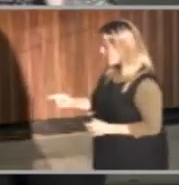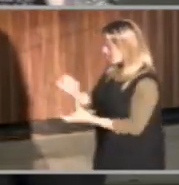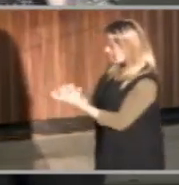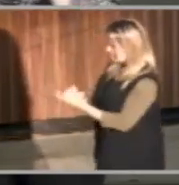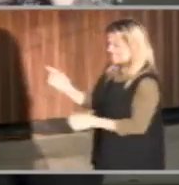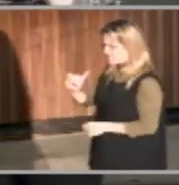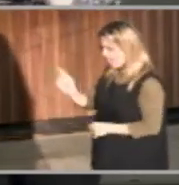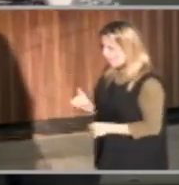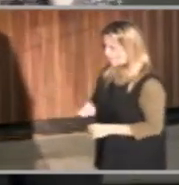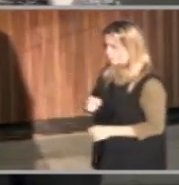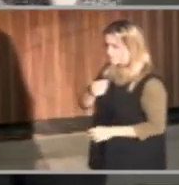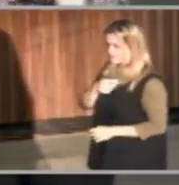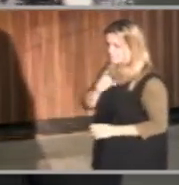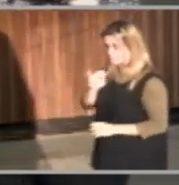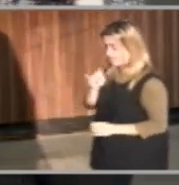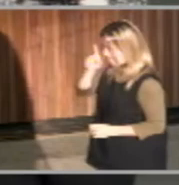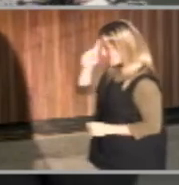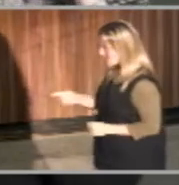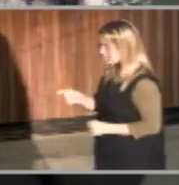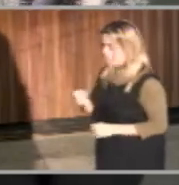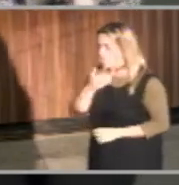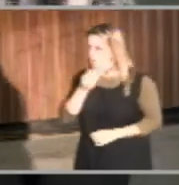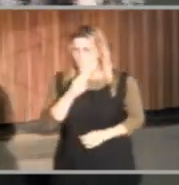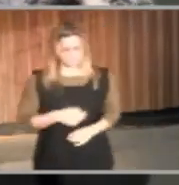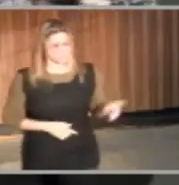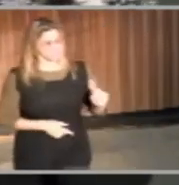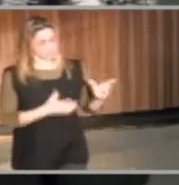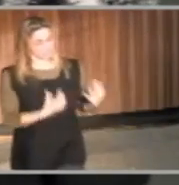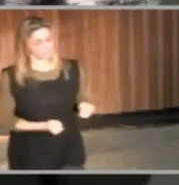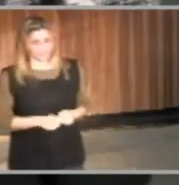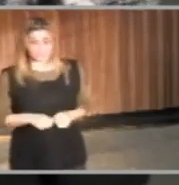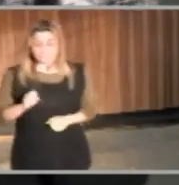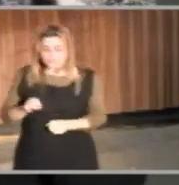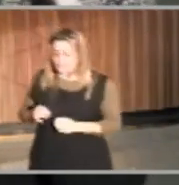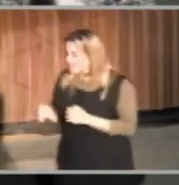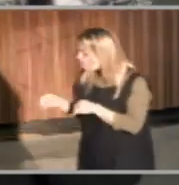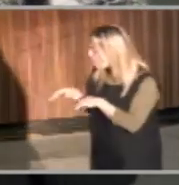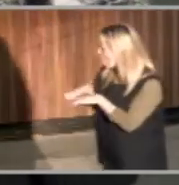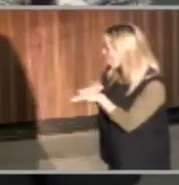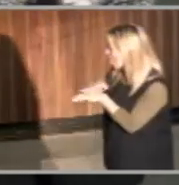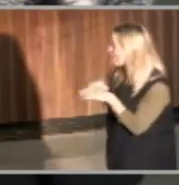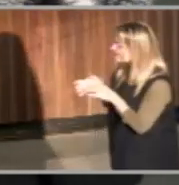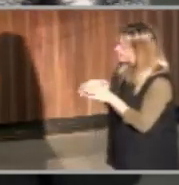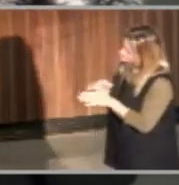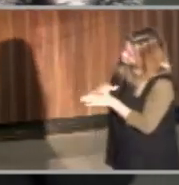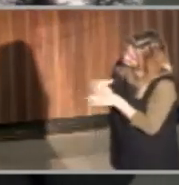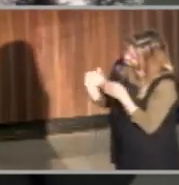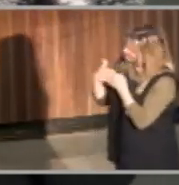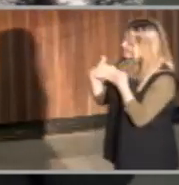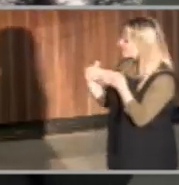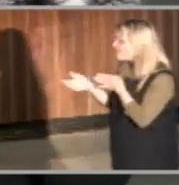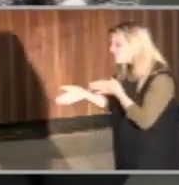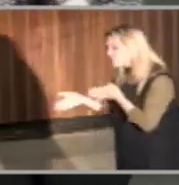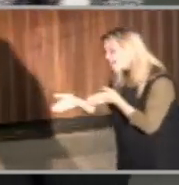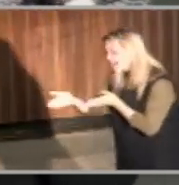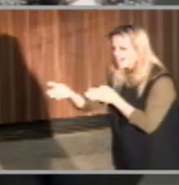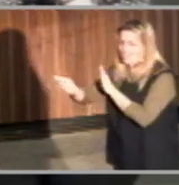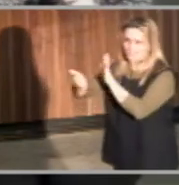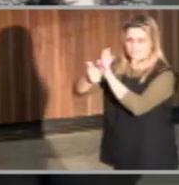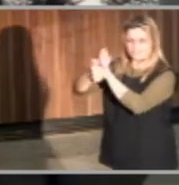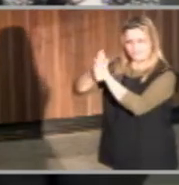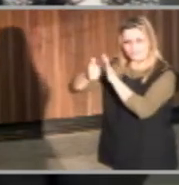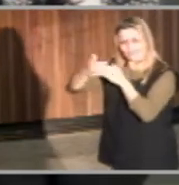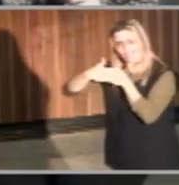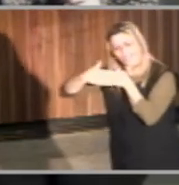gente manda, não vai, fica bravo. Mas se a gente fala paixão, tem um encontro tão bom lá, você vai ser abençoada, nossa